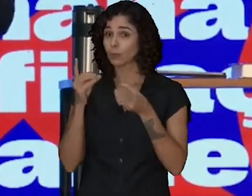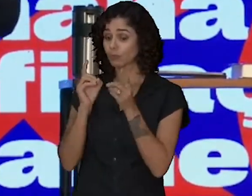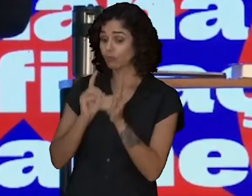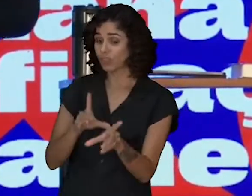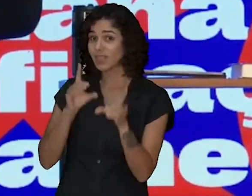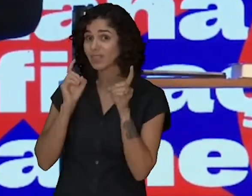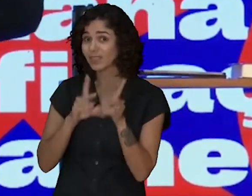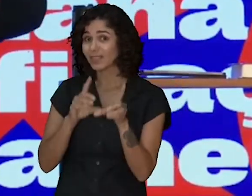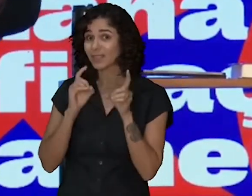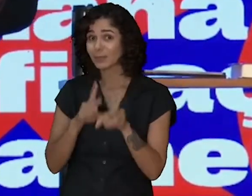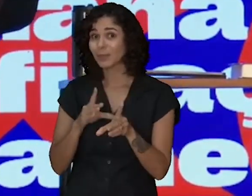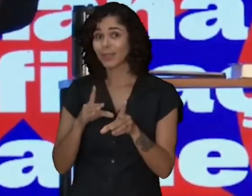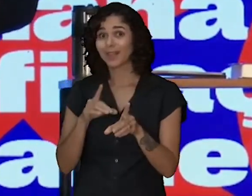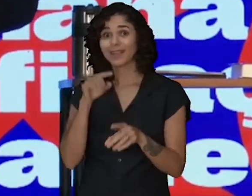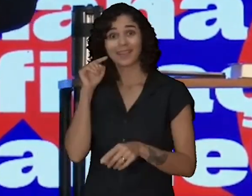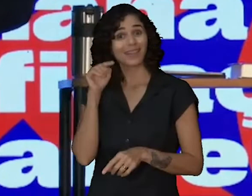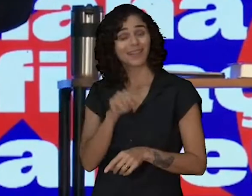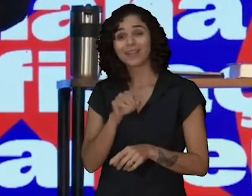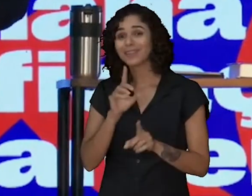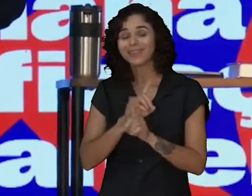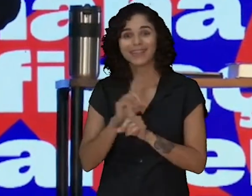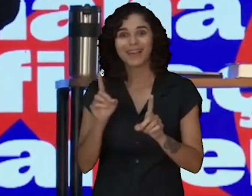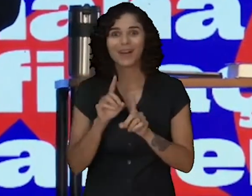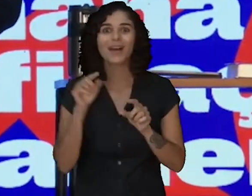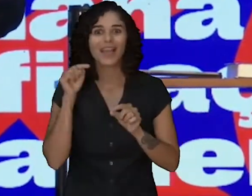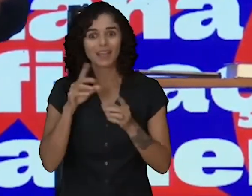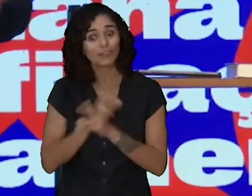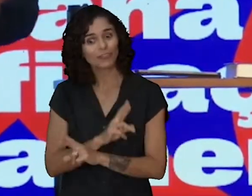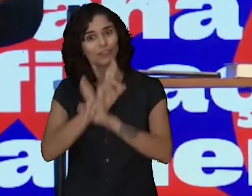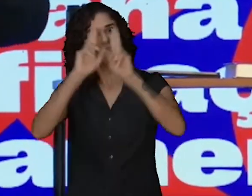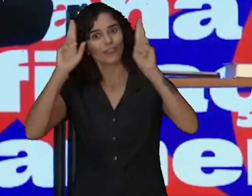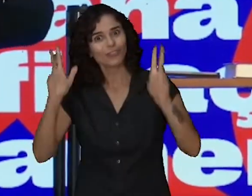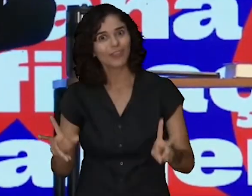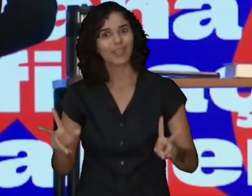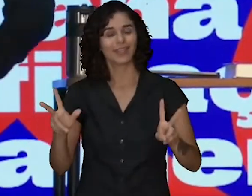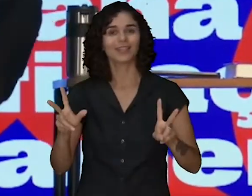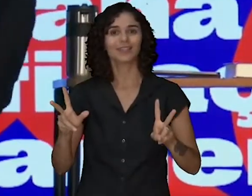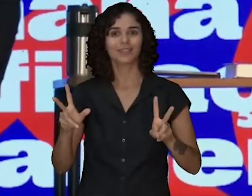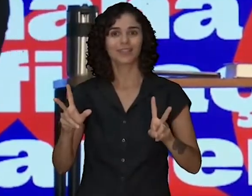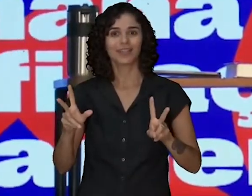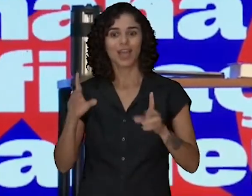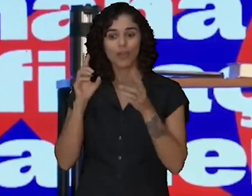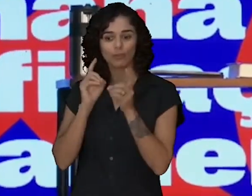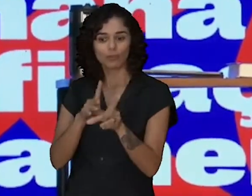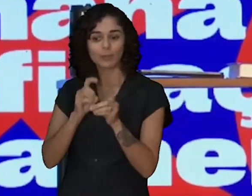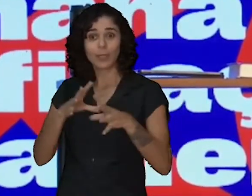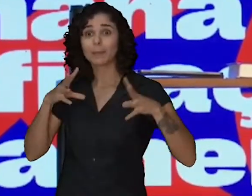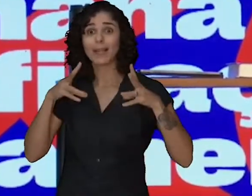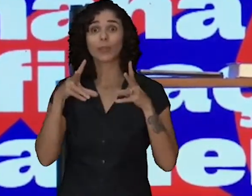ele anula a linha demarcatória entre o secular e o espiritual.